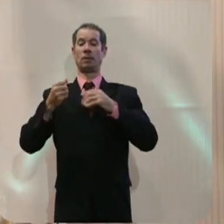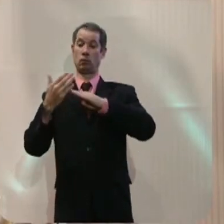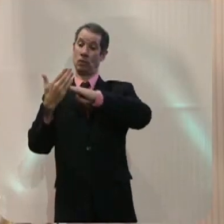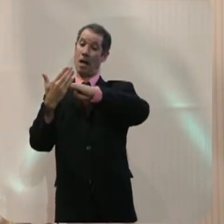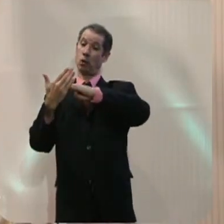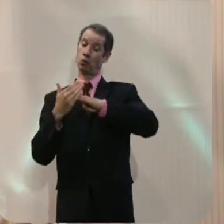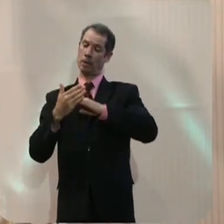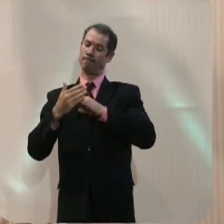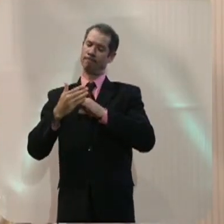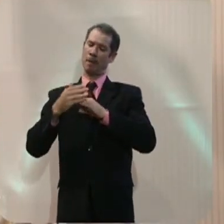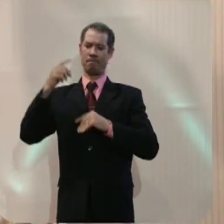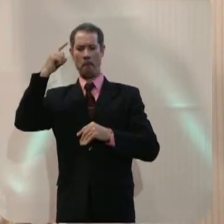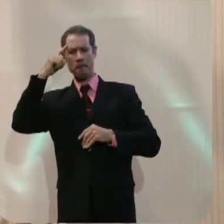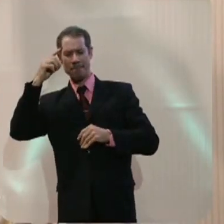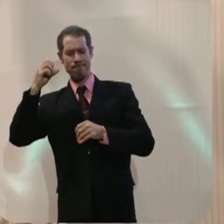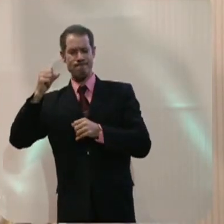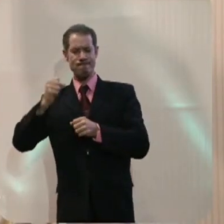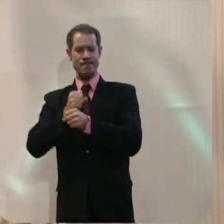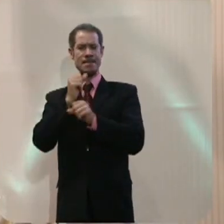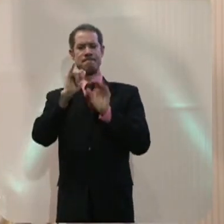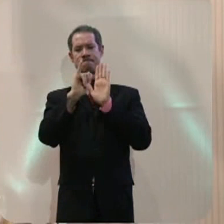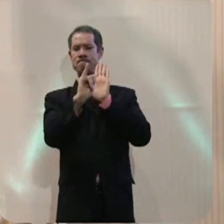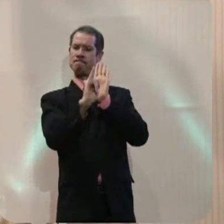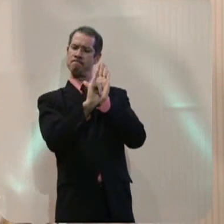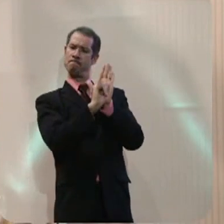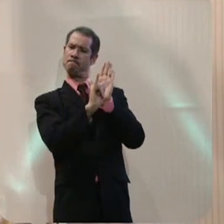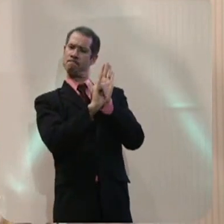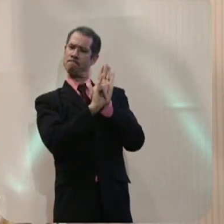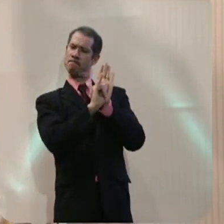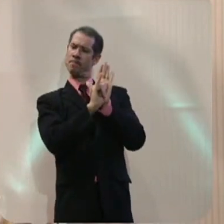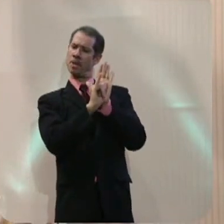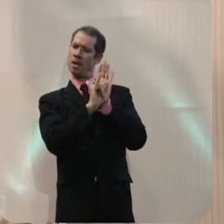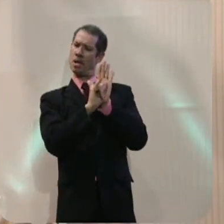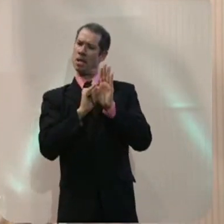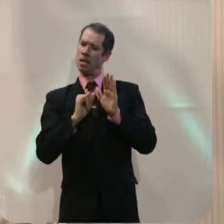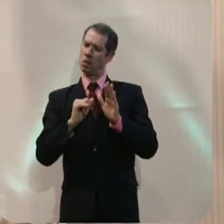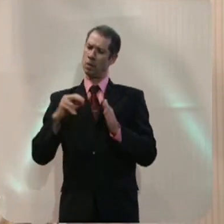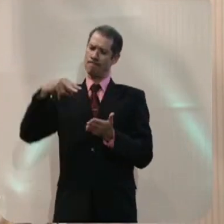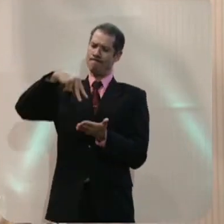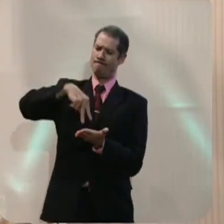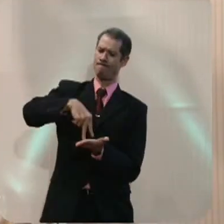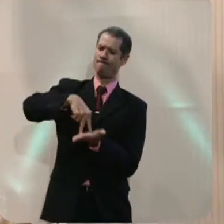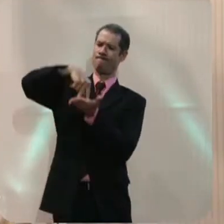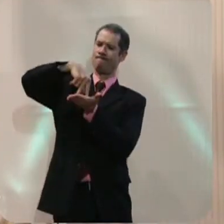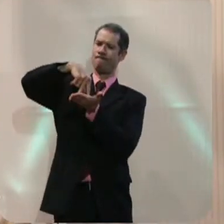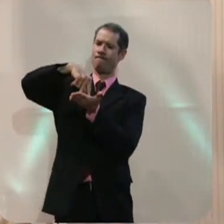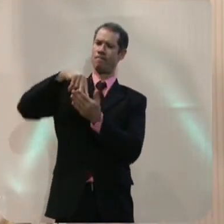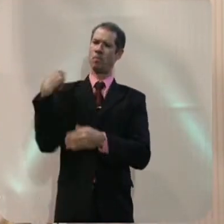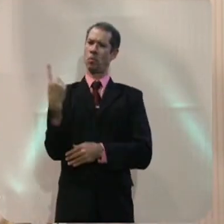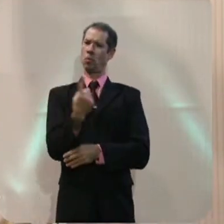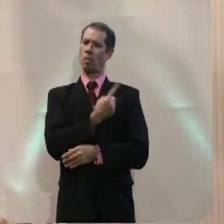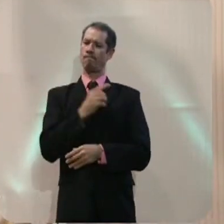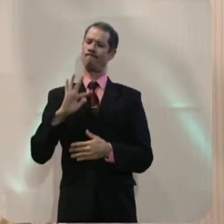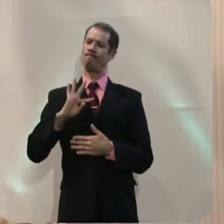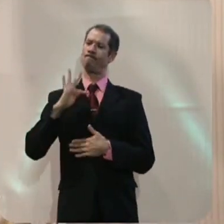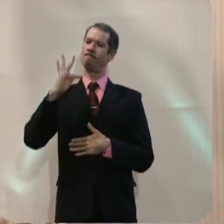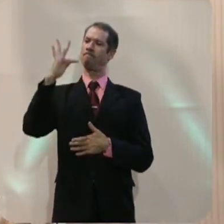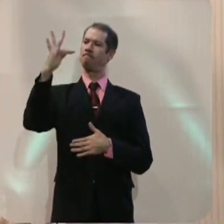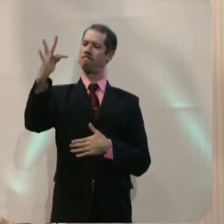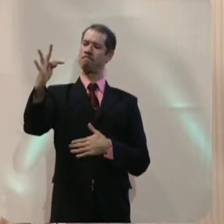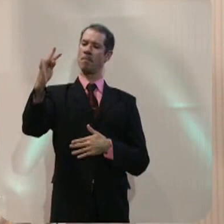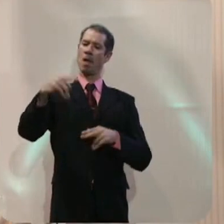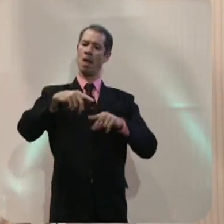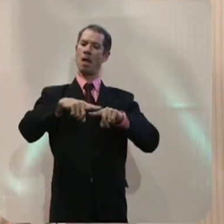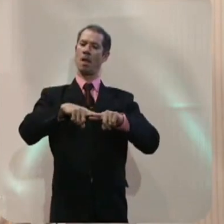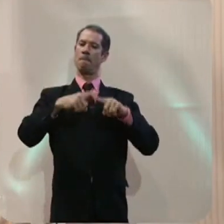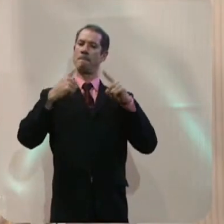ajuda a construir a nossa identidade e nos dá alicerces para edificar o nosso futuro.